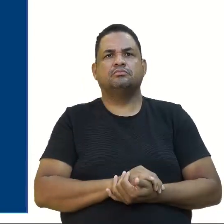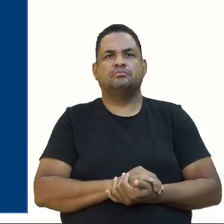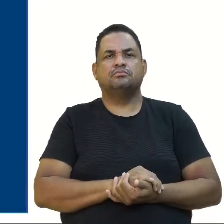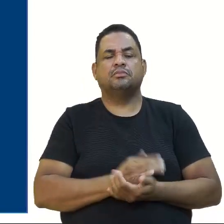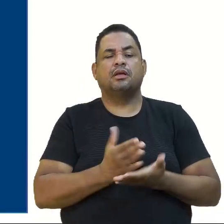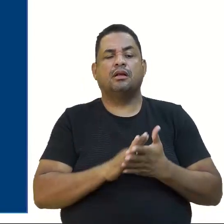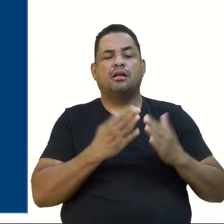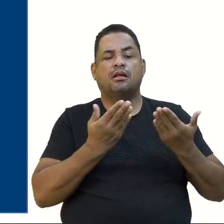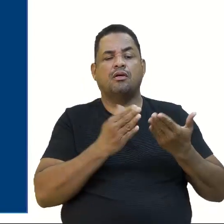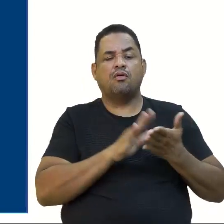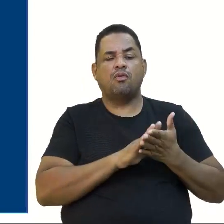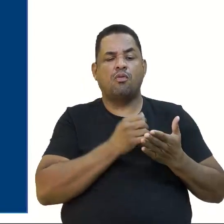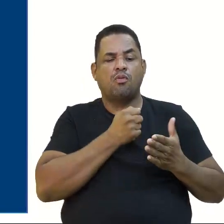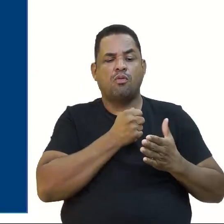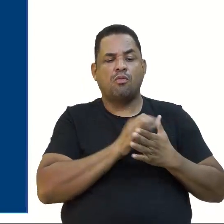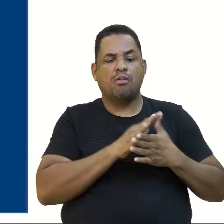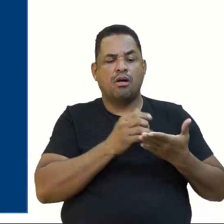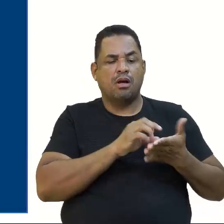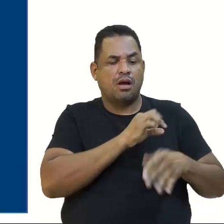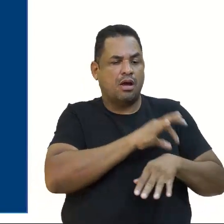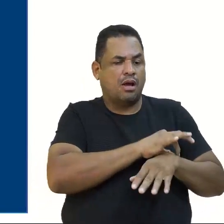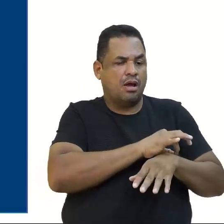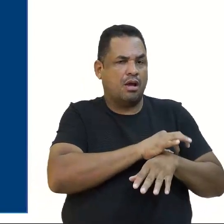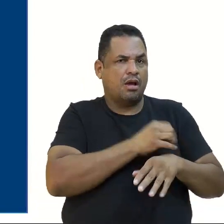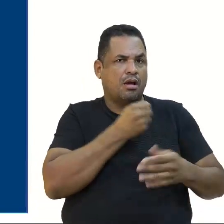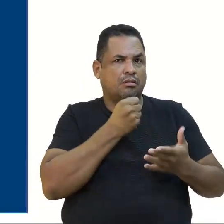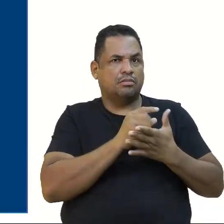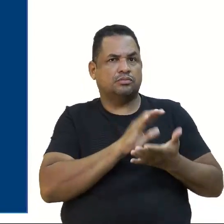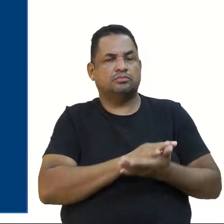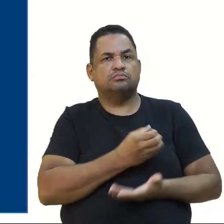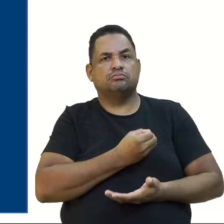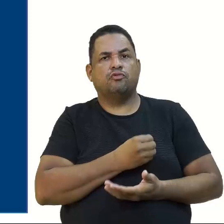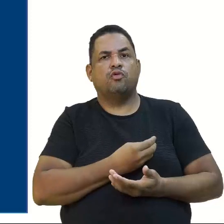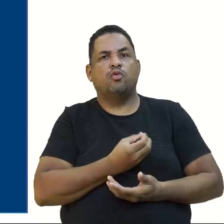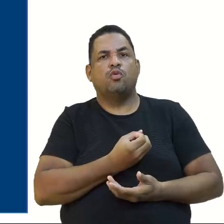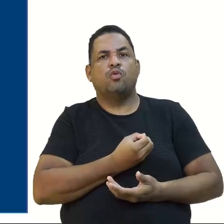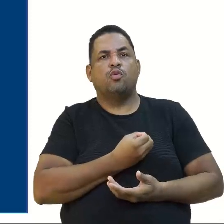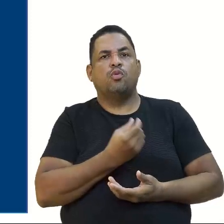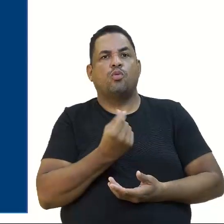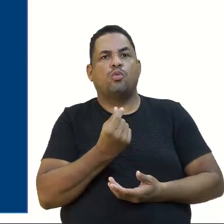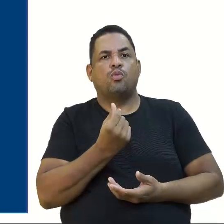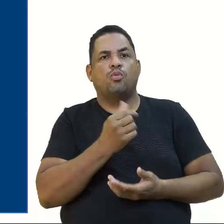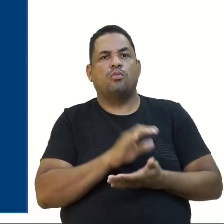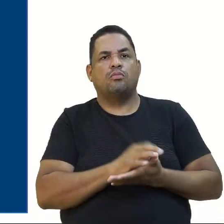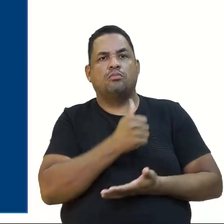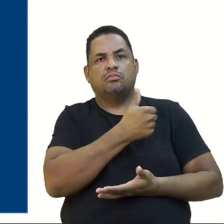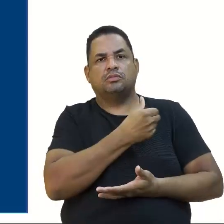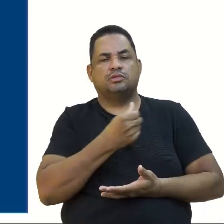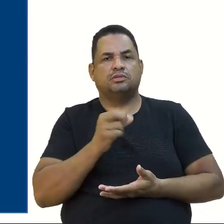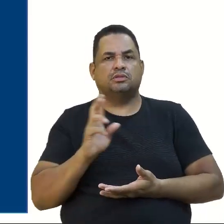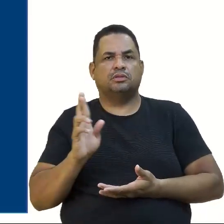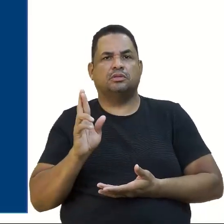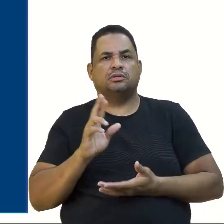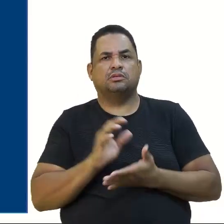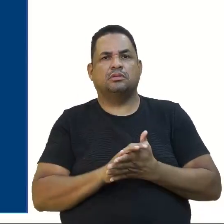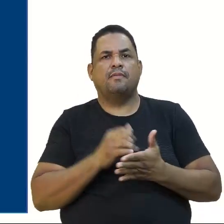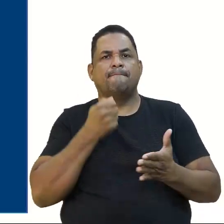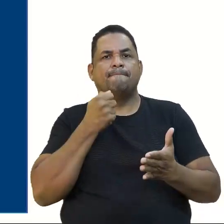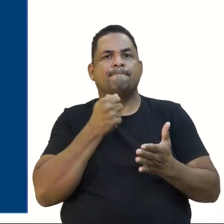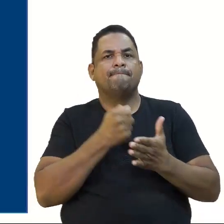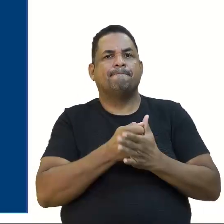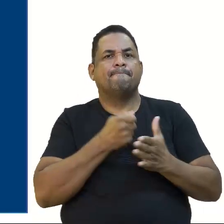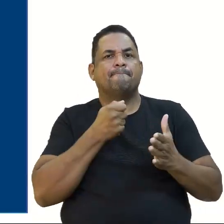açougue, o quilo de carne moída custa R$16. O preço a pagar Y em função